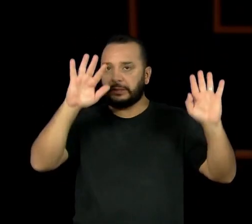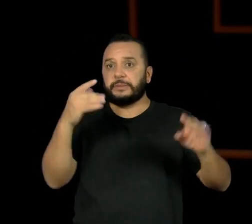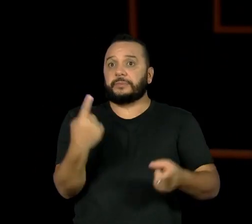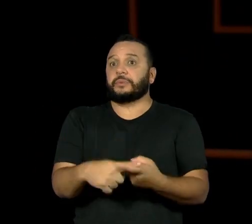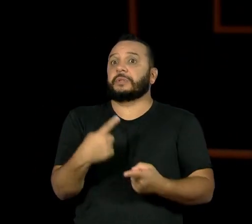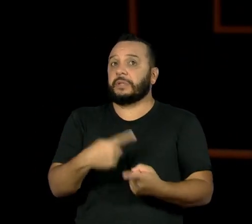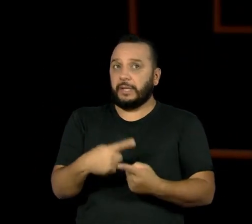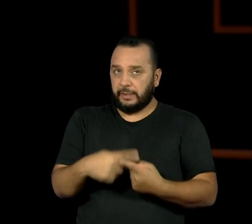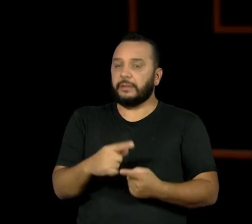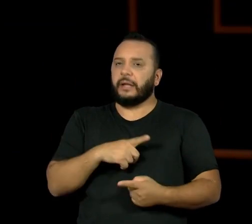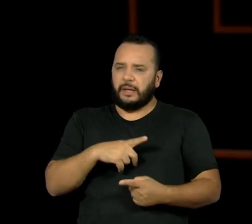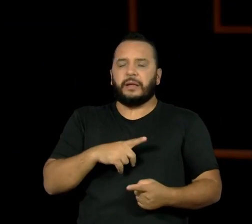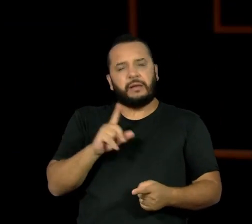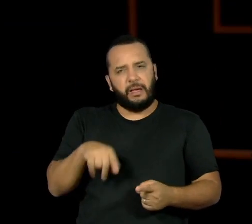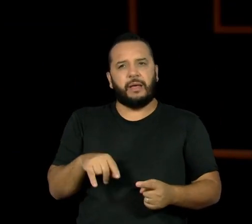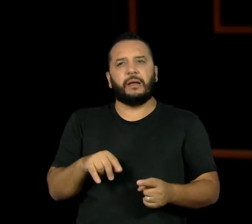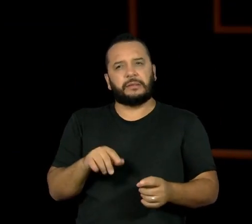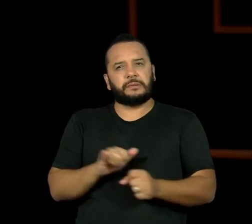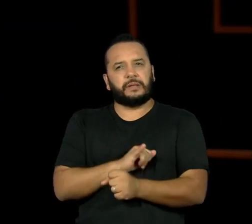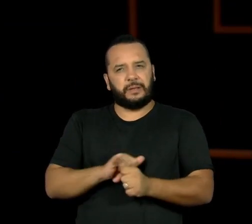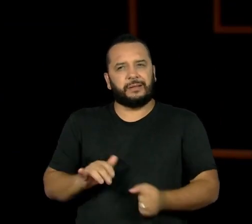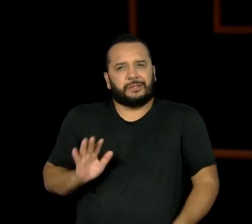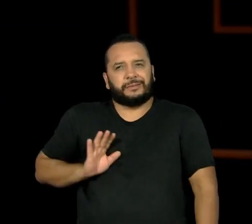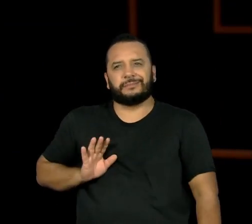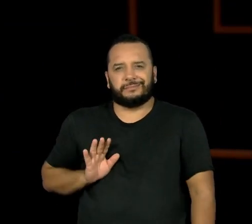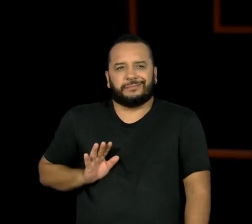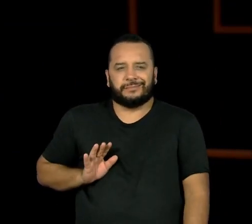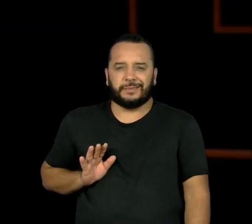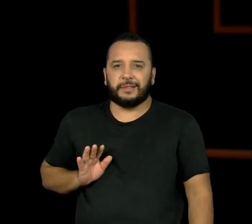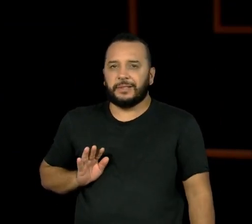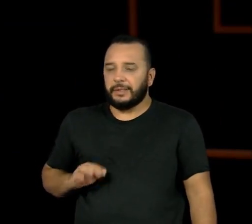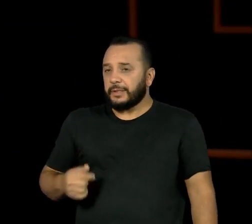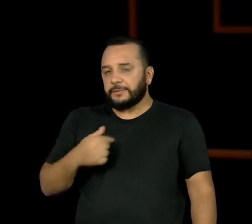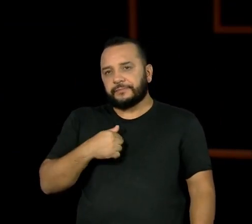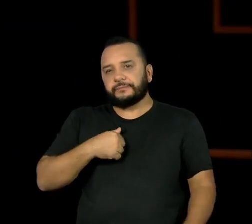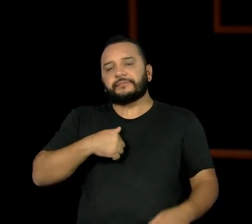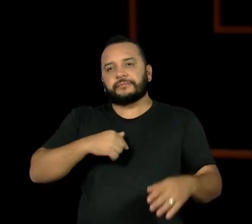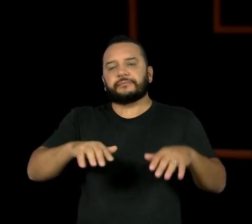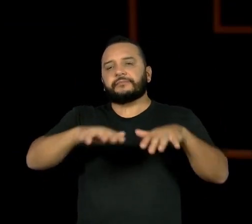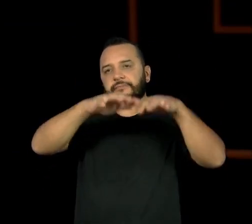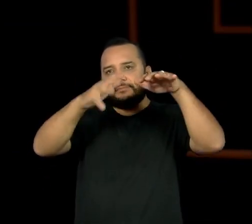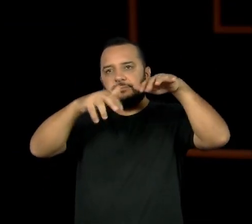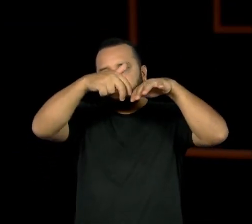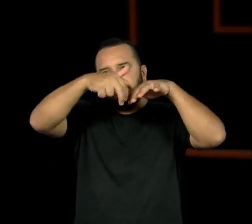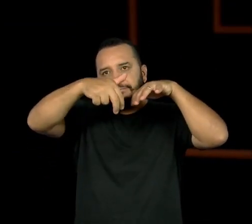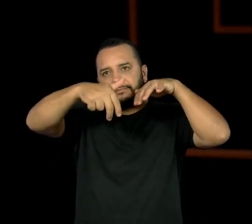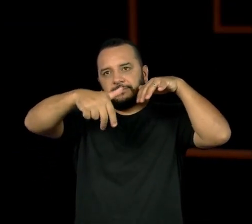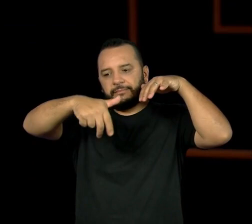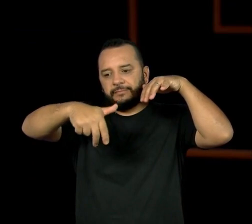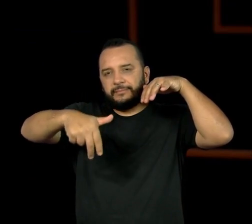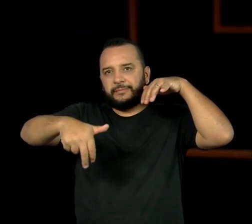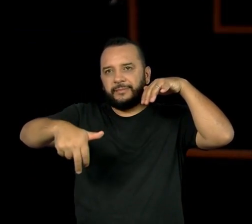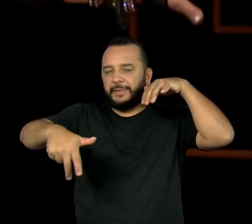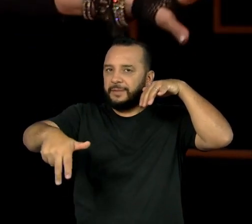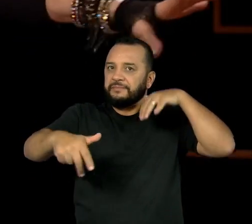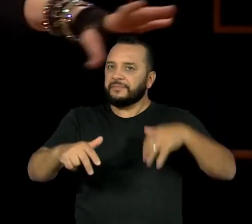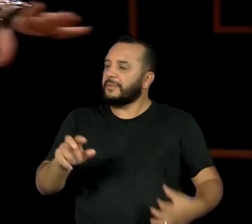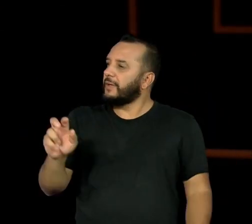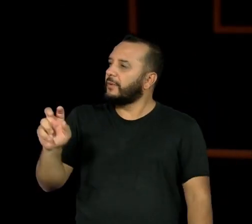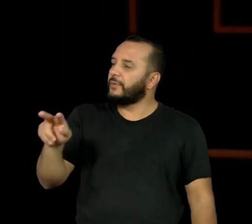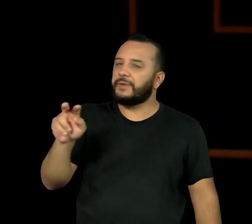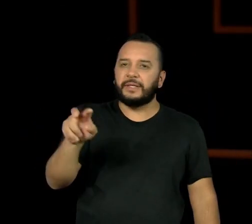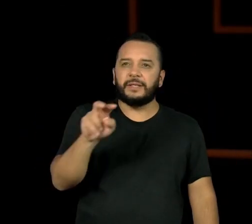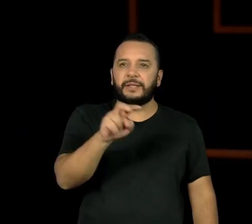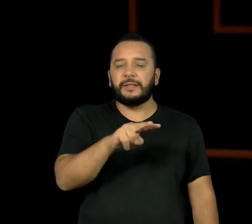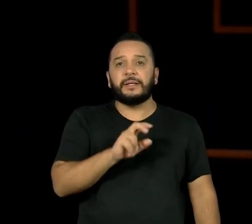tem essa técnica. E ali eu desço naquele caminho de Santiago e na hora que eu entro no campo de Papoulas eu tenho visões que